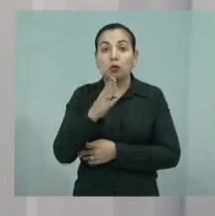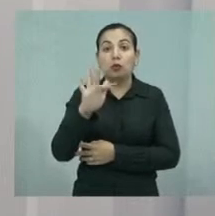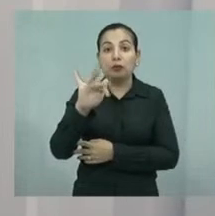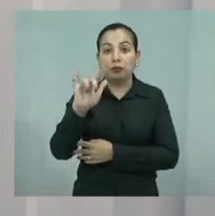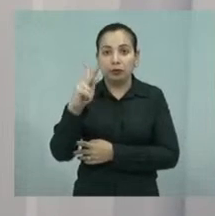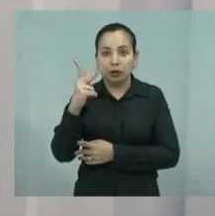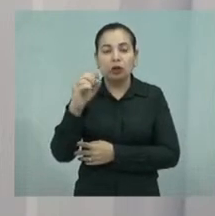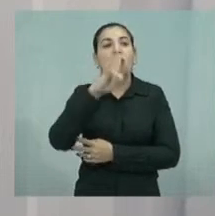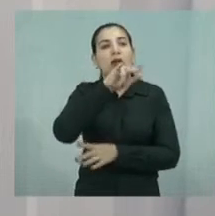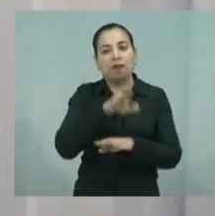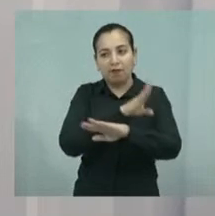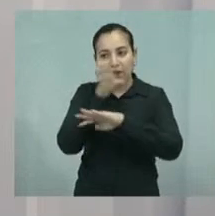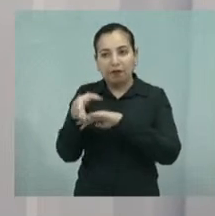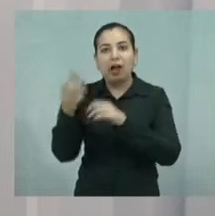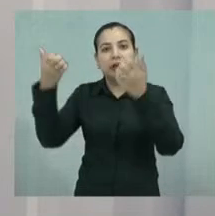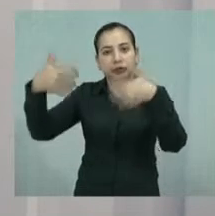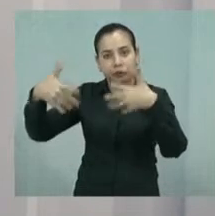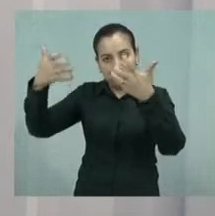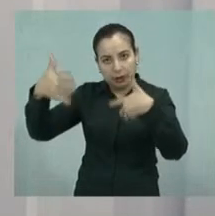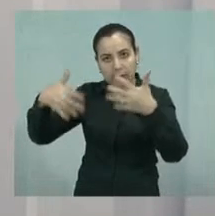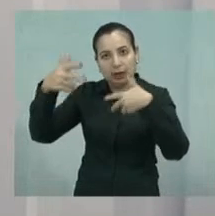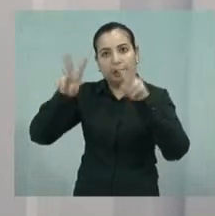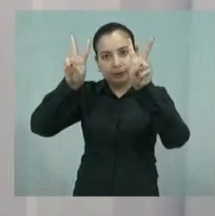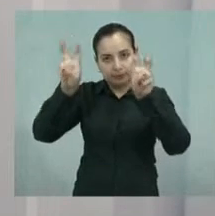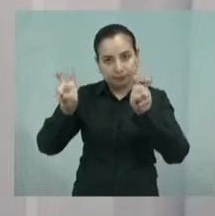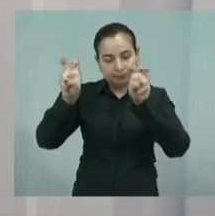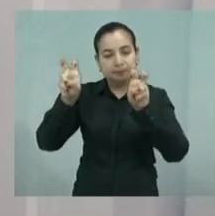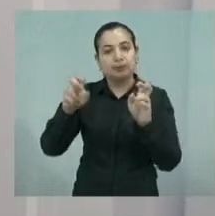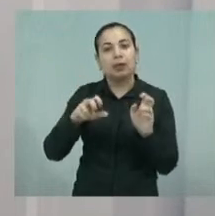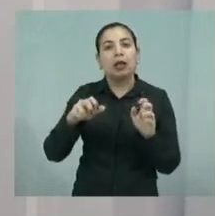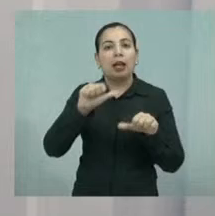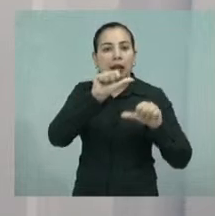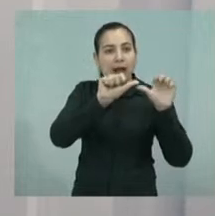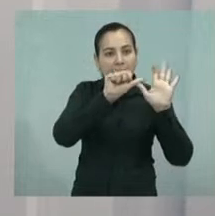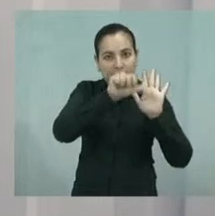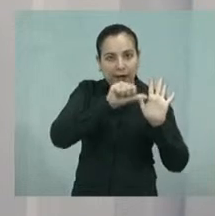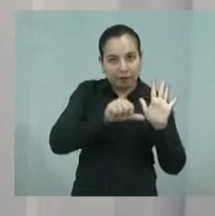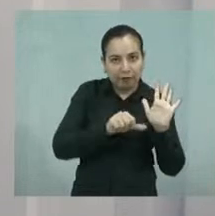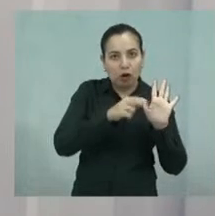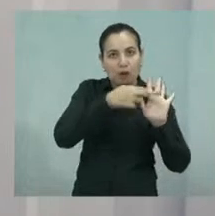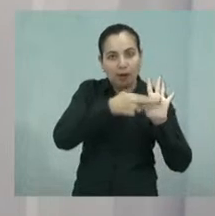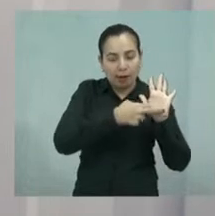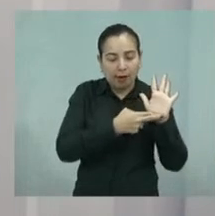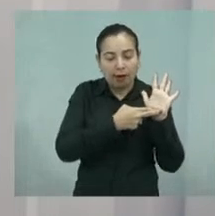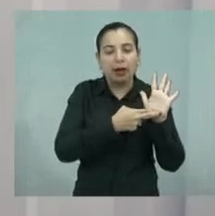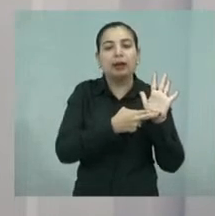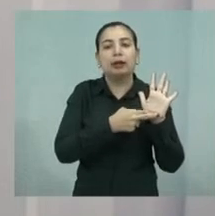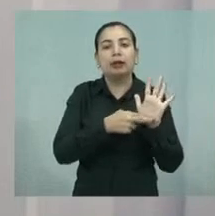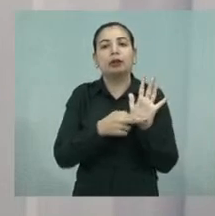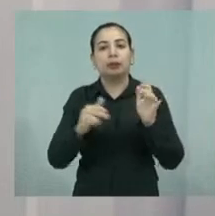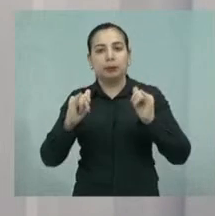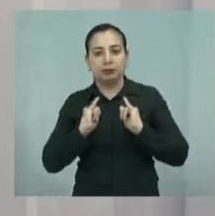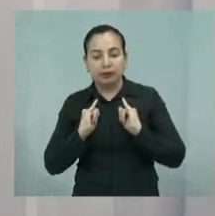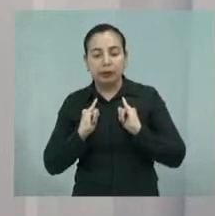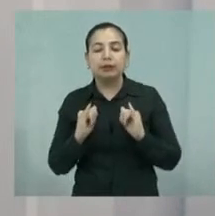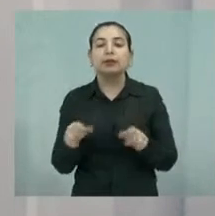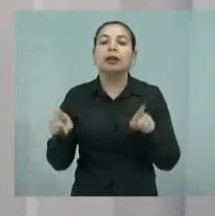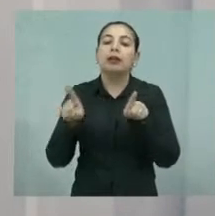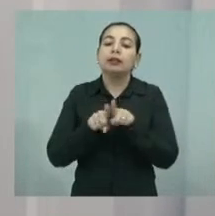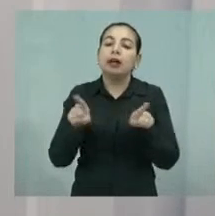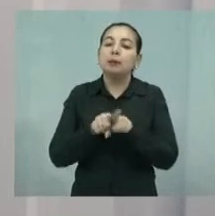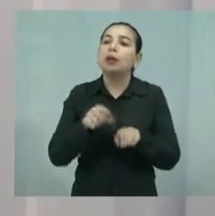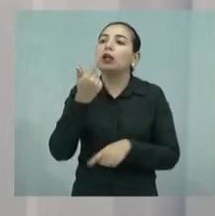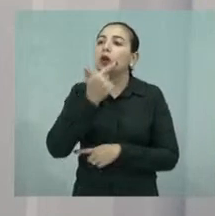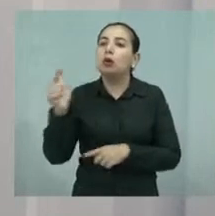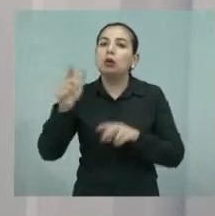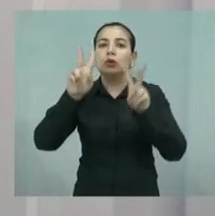falando sobre Previdência. Então, abordaremos a questão da sustentabilidade em vários aspectos, né, nos mais amplos,